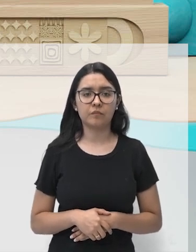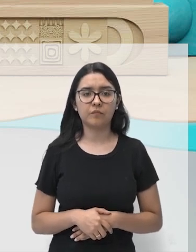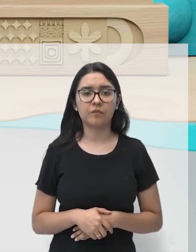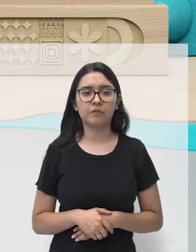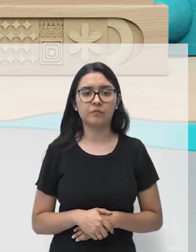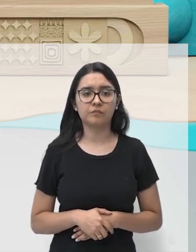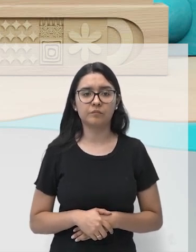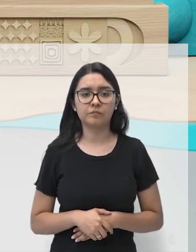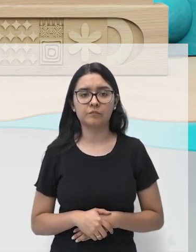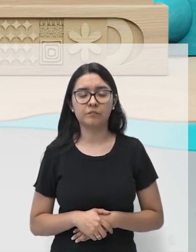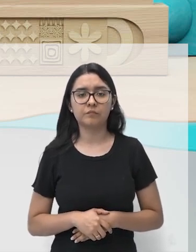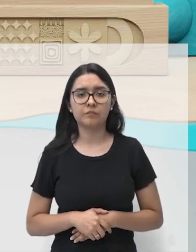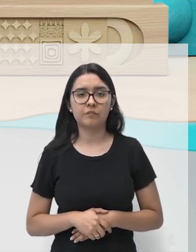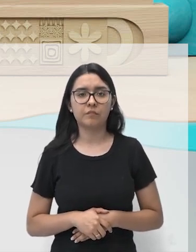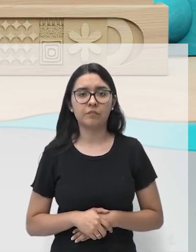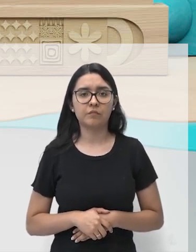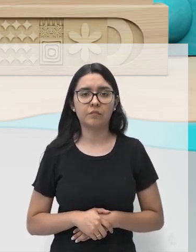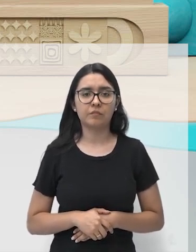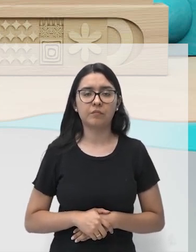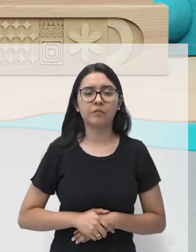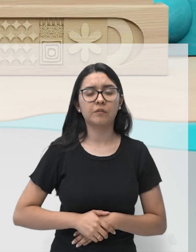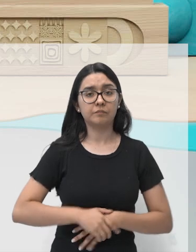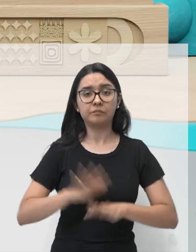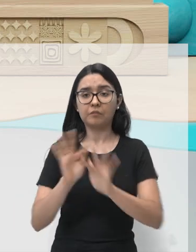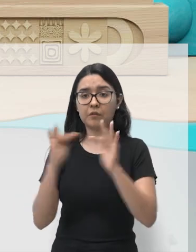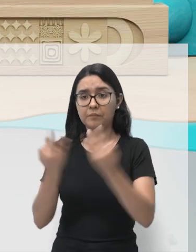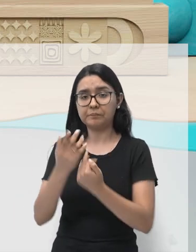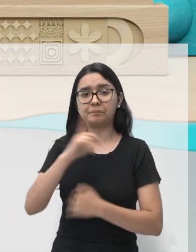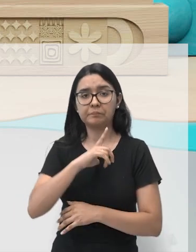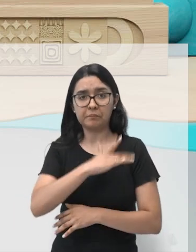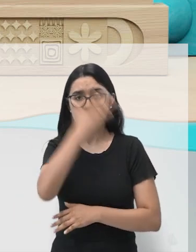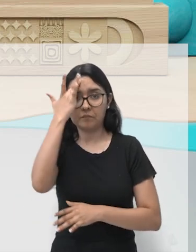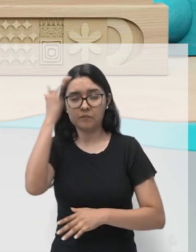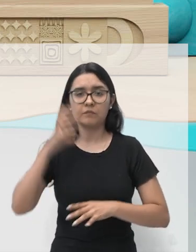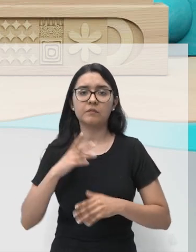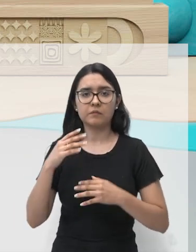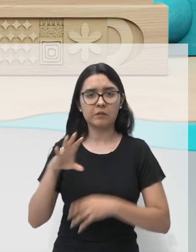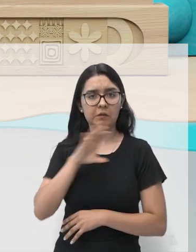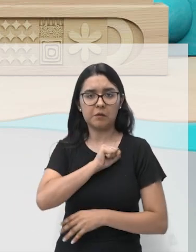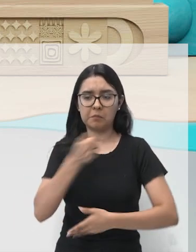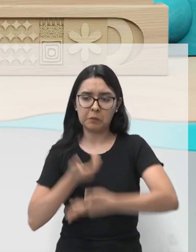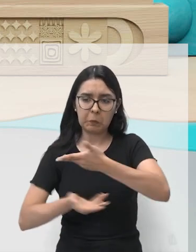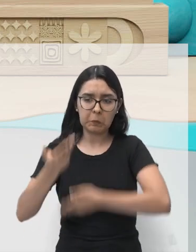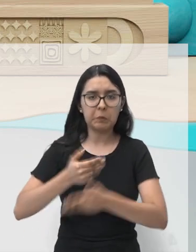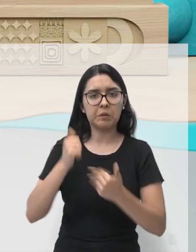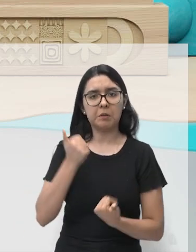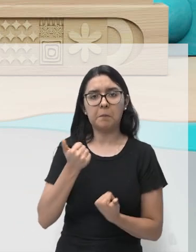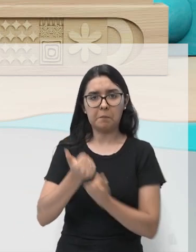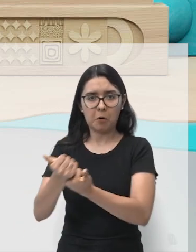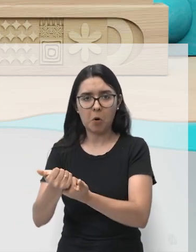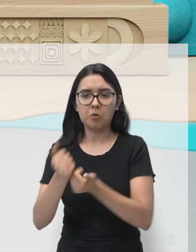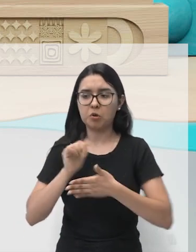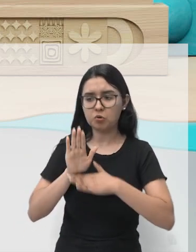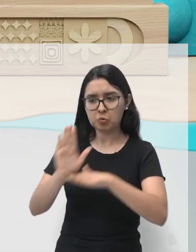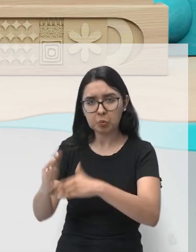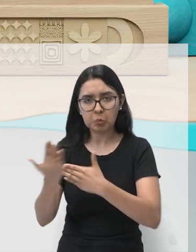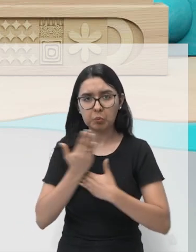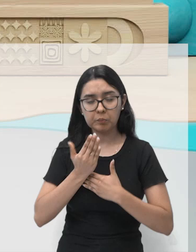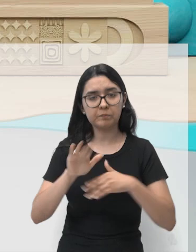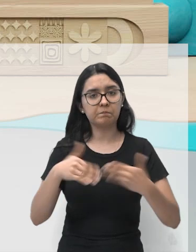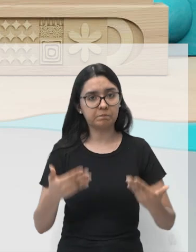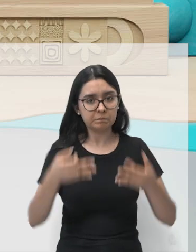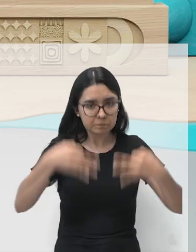amam e dão apoio umas às outras. Então, elas se apoiam. Esse suporte aí é apoiar, tá bom? De acordo